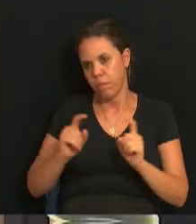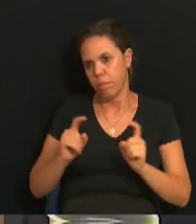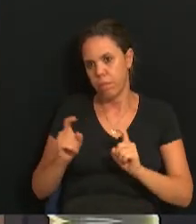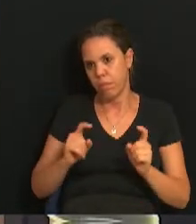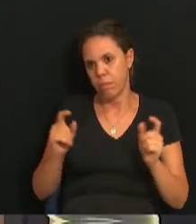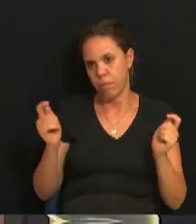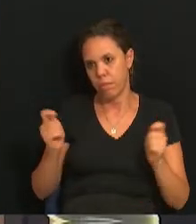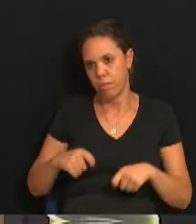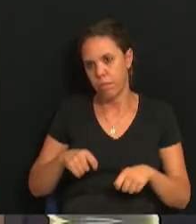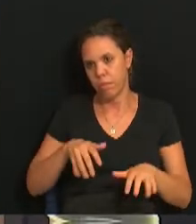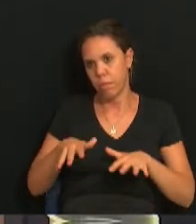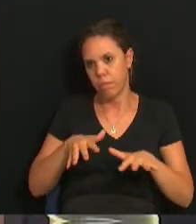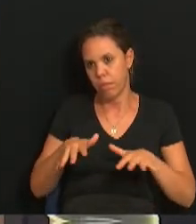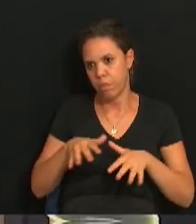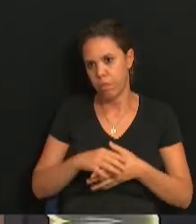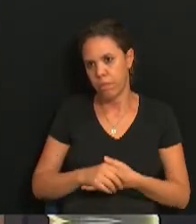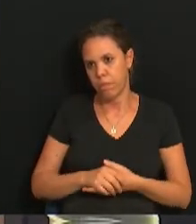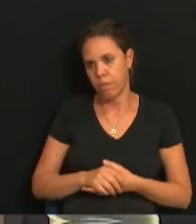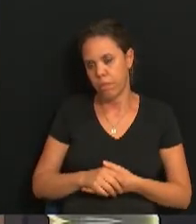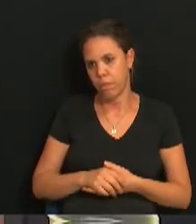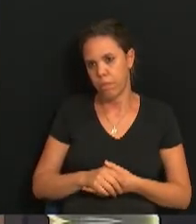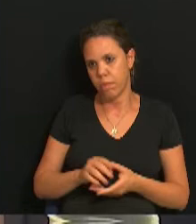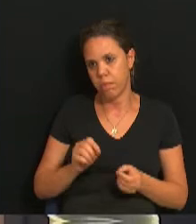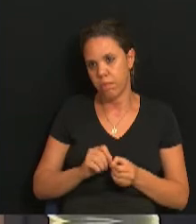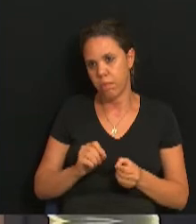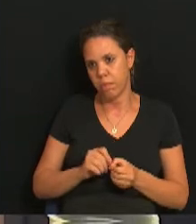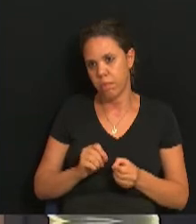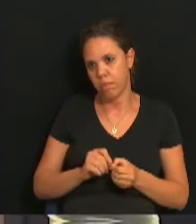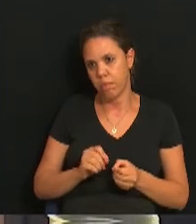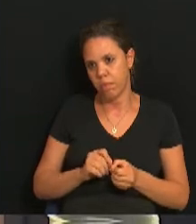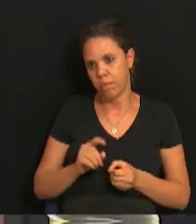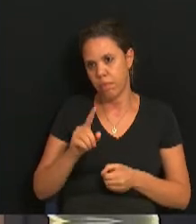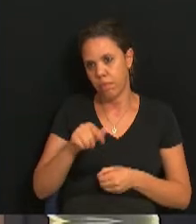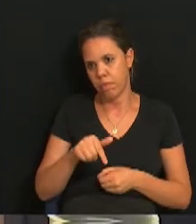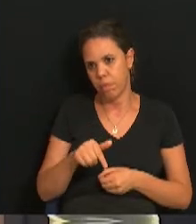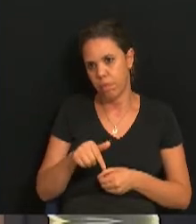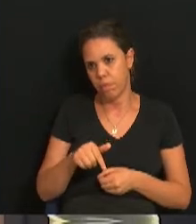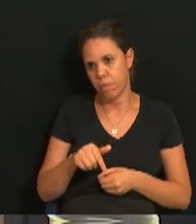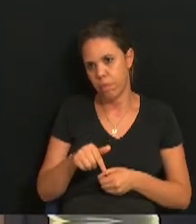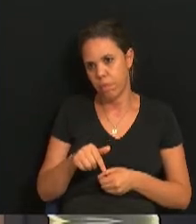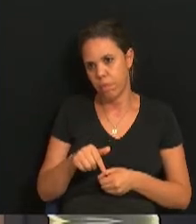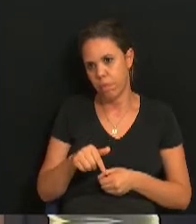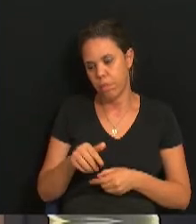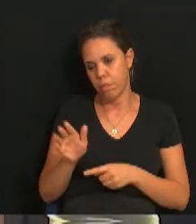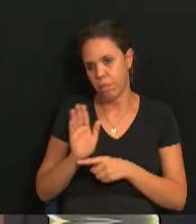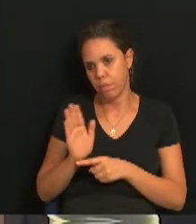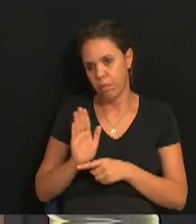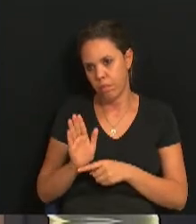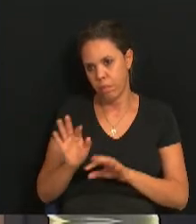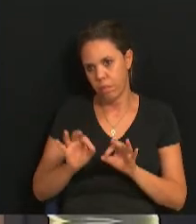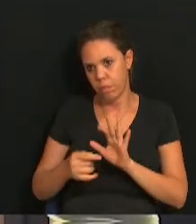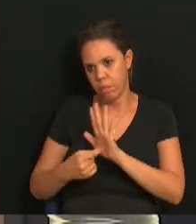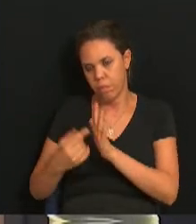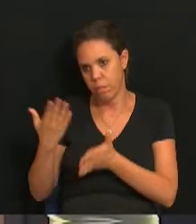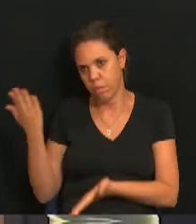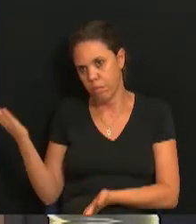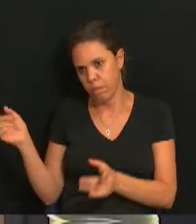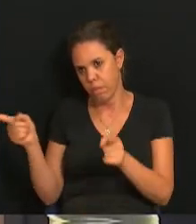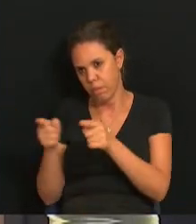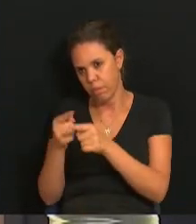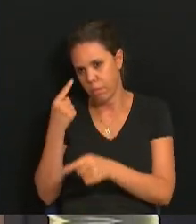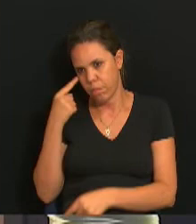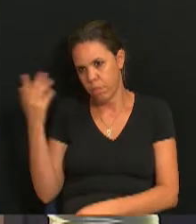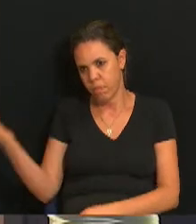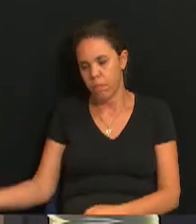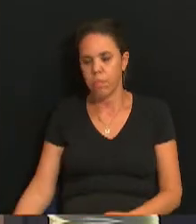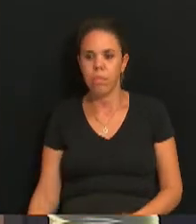se mobilizaram para fazer esse vídeo, né? Esses 2 vídeos, que são curtinhos, que a gente vai